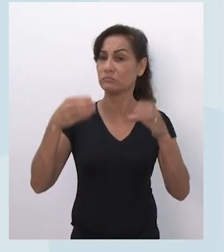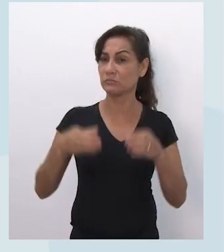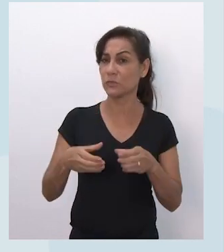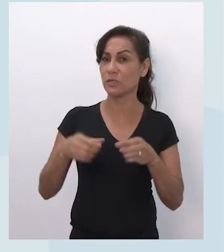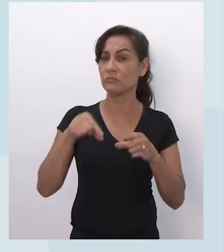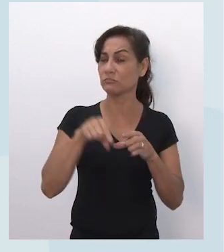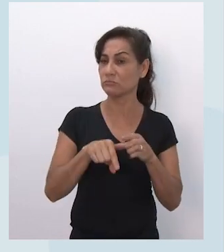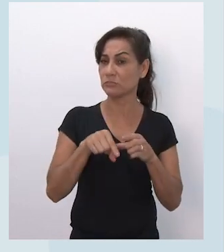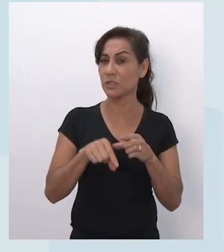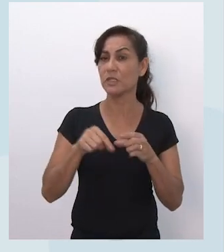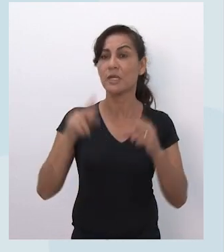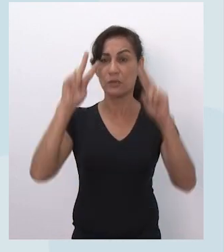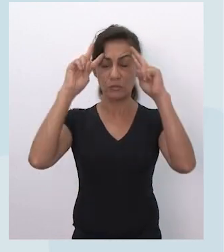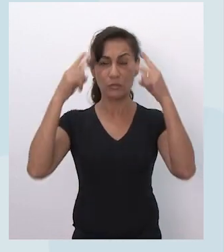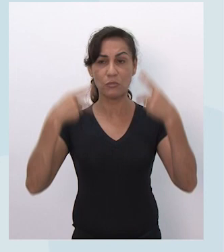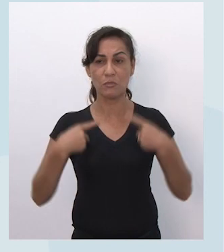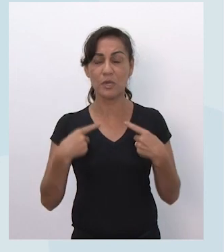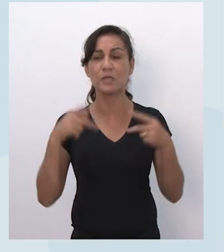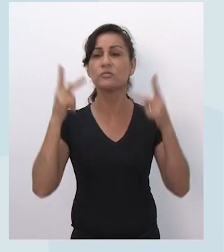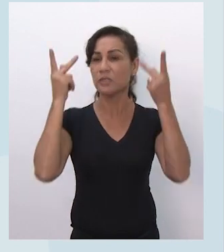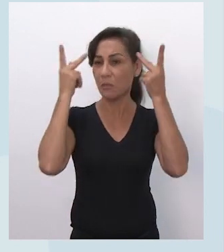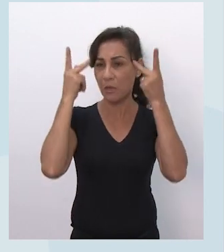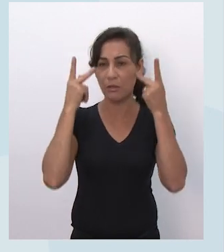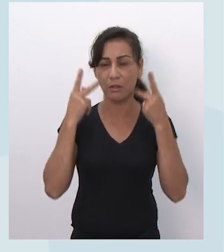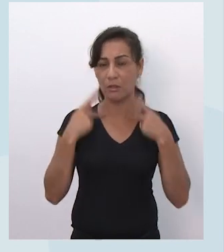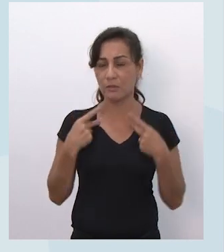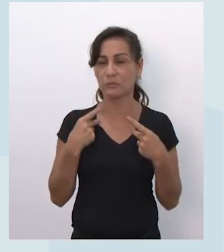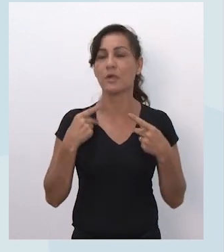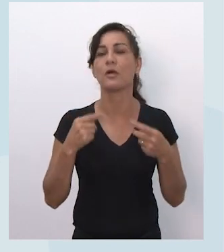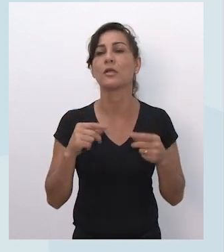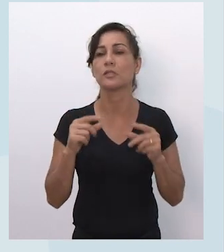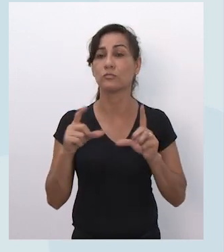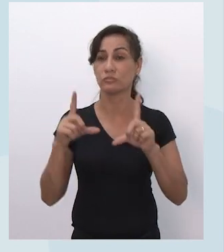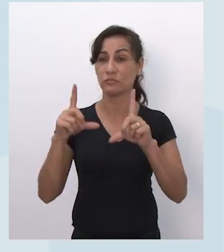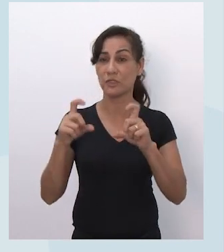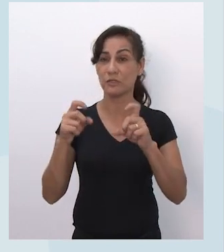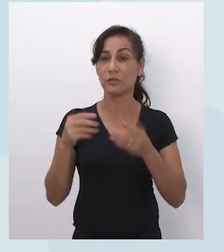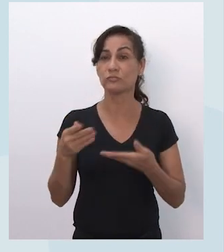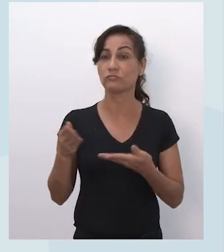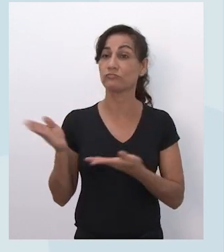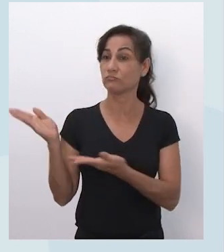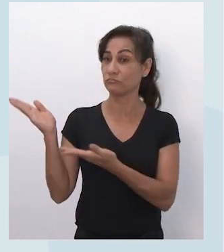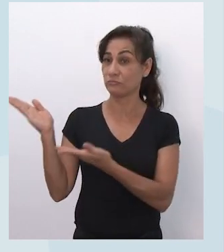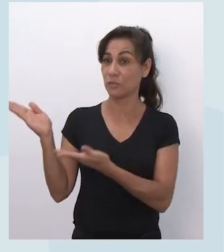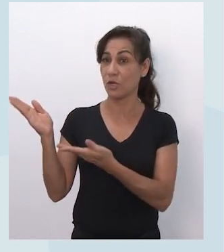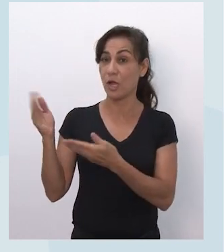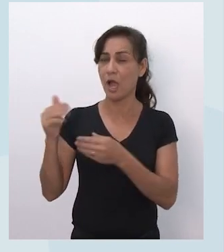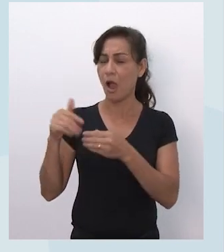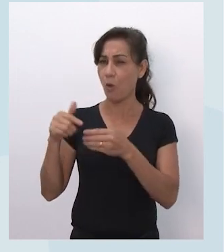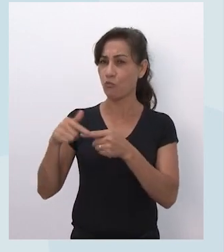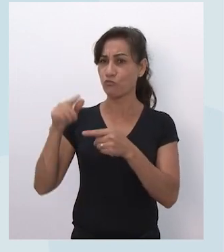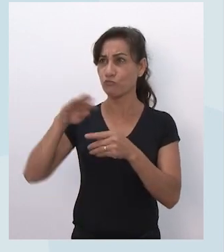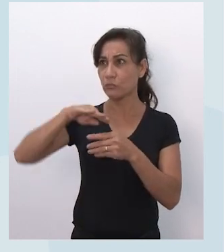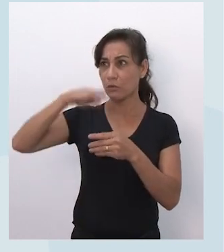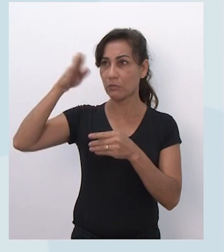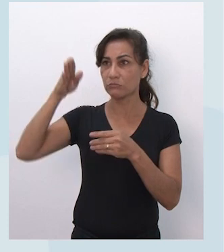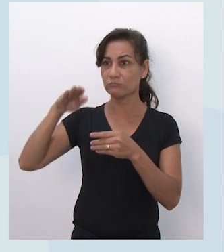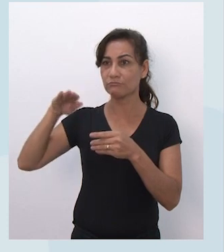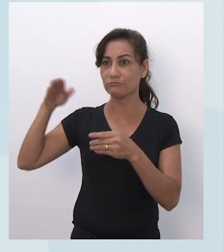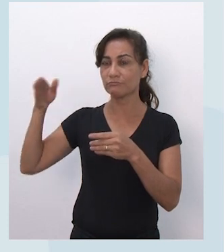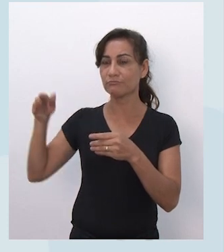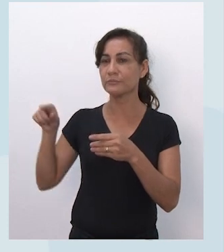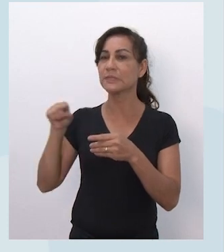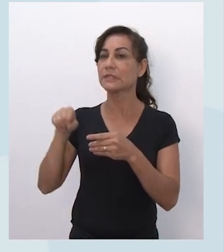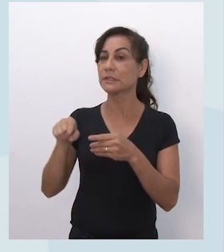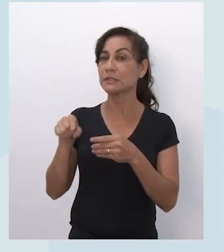os componentes humanos e naturais. Então, nessa foto, a gente pode ver, por exemplo, ao fundo, algumas montanhas. Então, a gente pode considerar aqui que